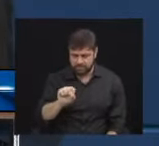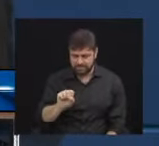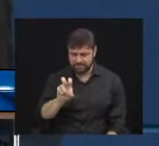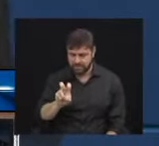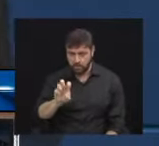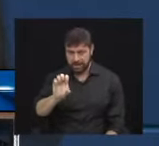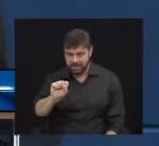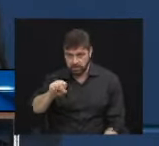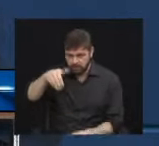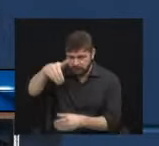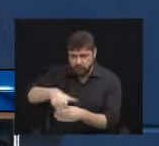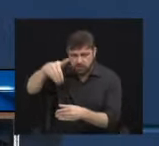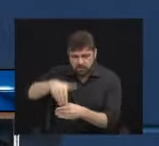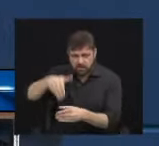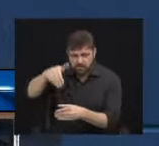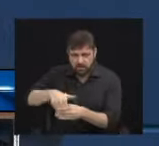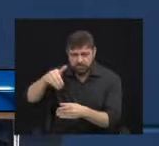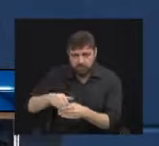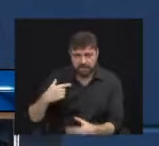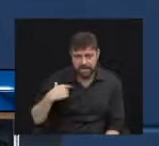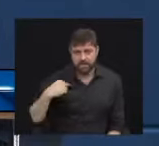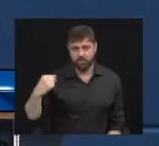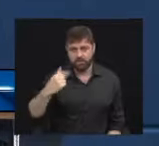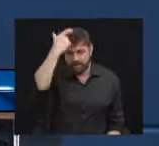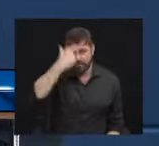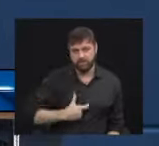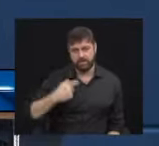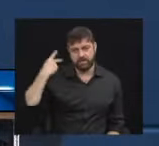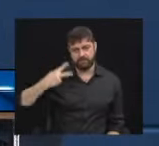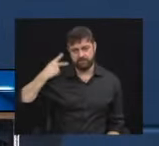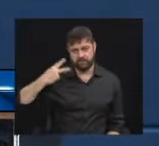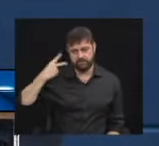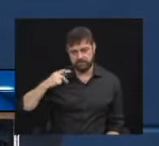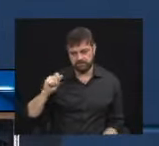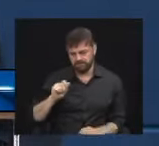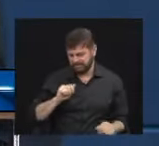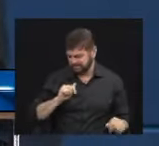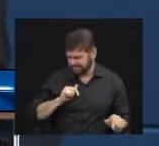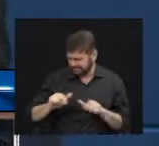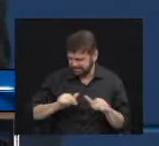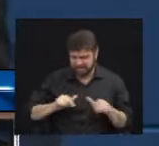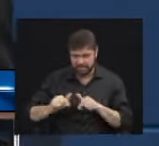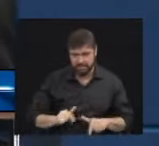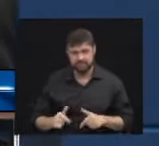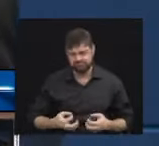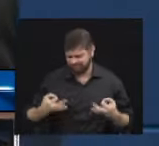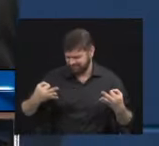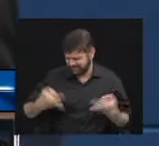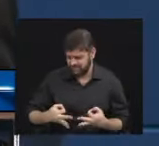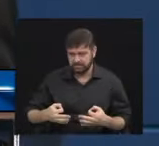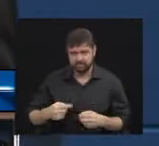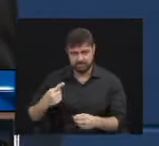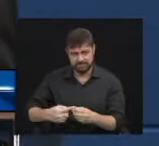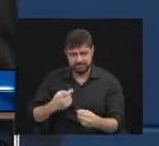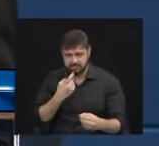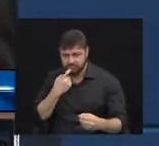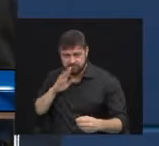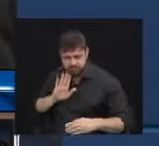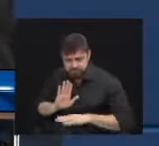4.858 votos que acreditaram nesse vereador. Fizemos um trabalho sério para a cidade de